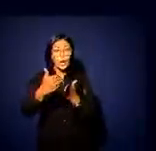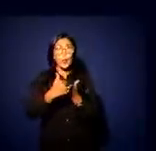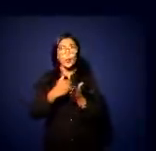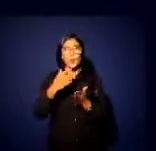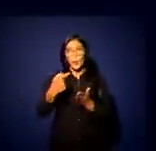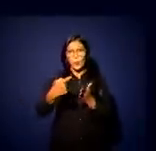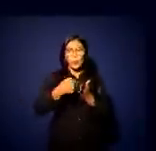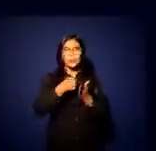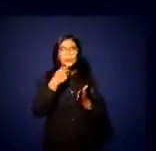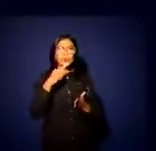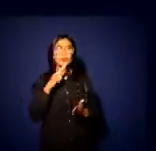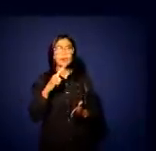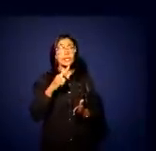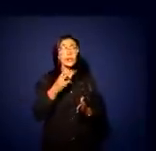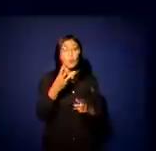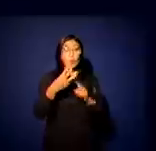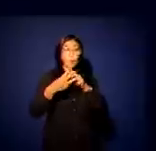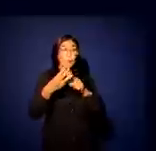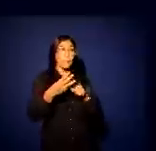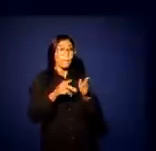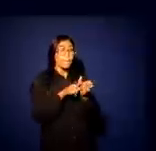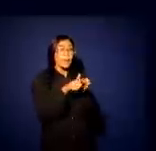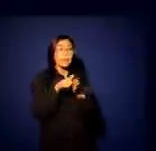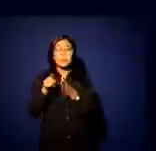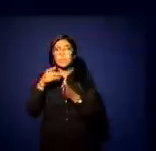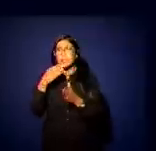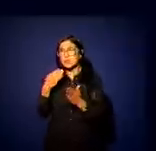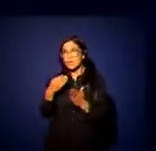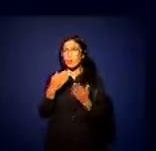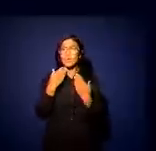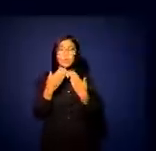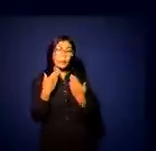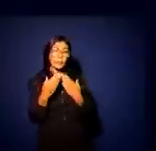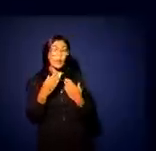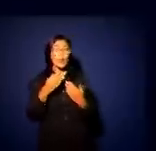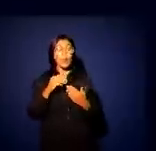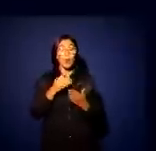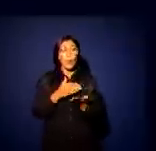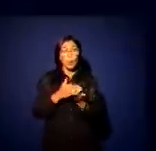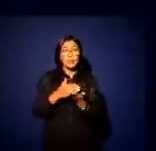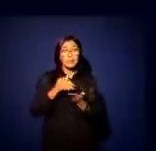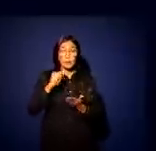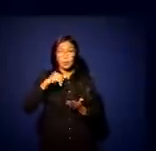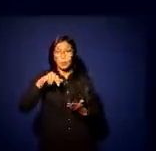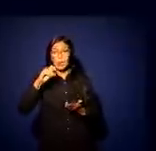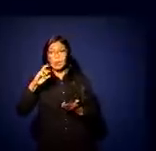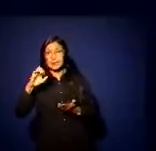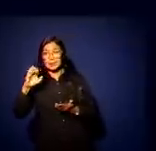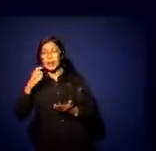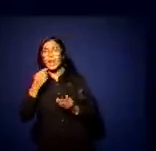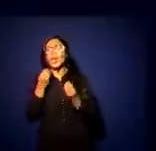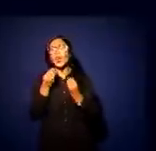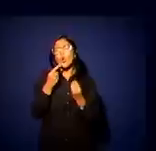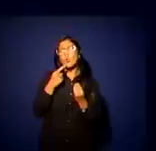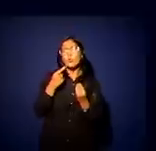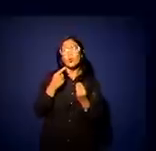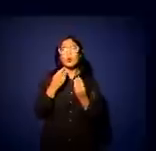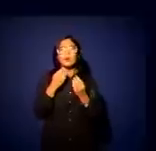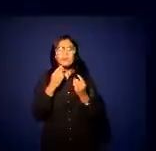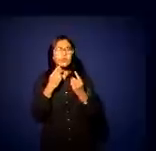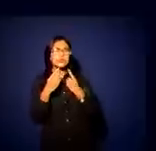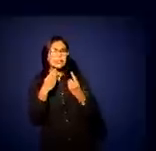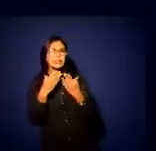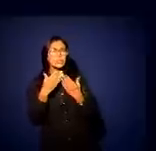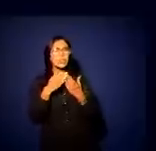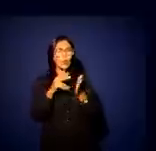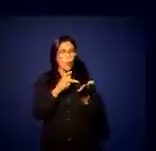para os três a mesma pergunta então no contexto desse debate de repente começa com o André no contexto desse debate André como é que você tá Como